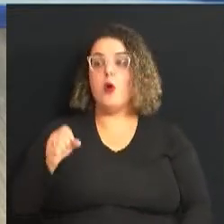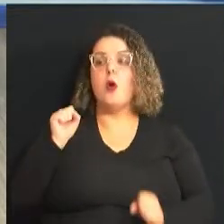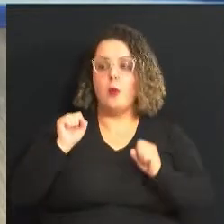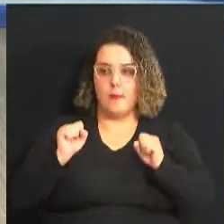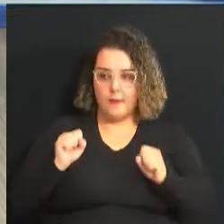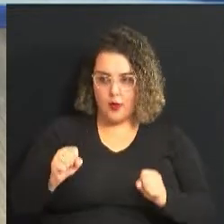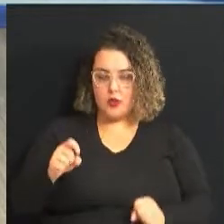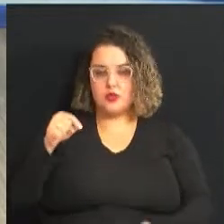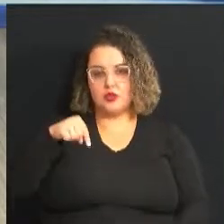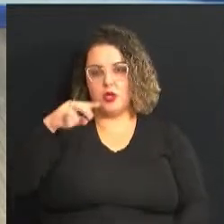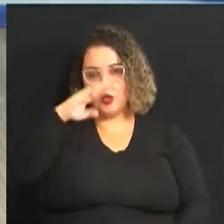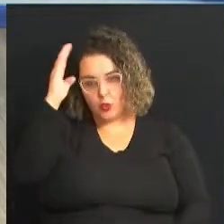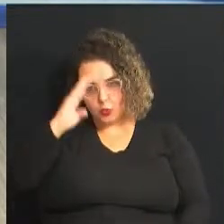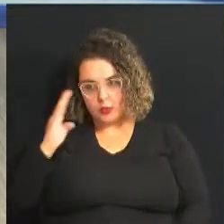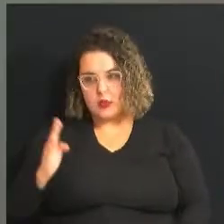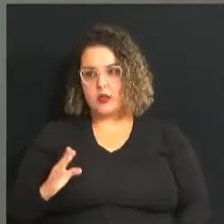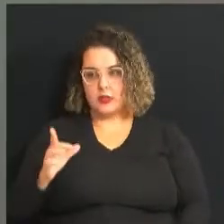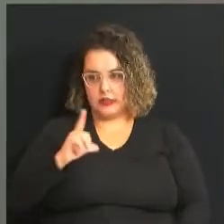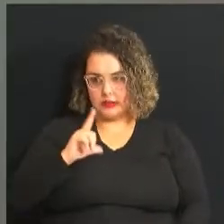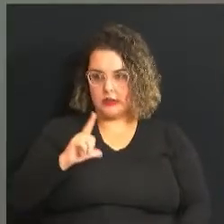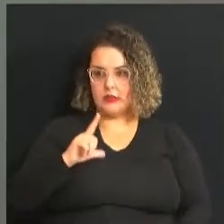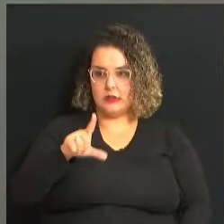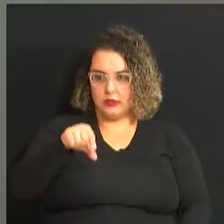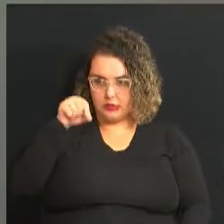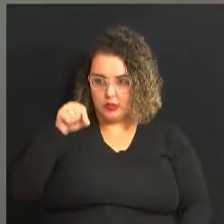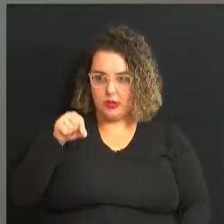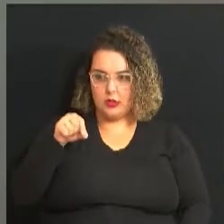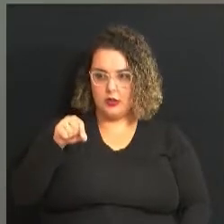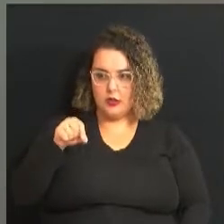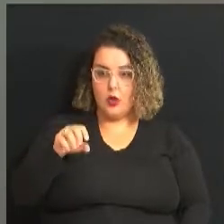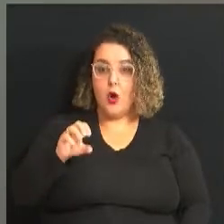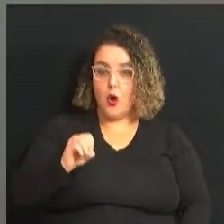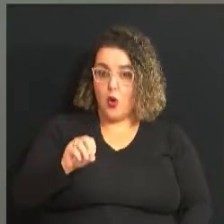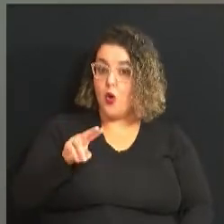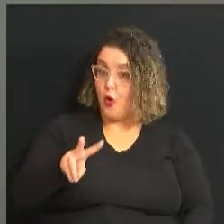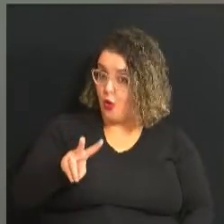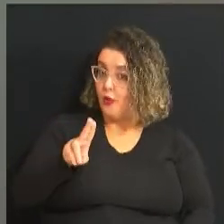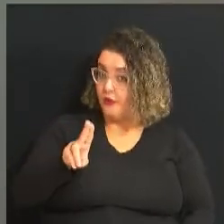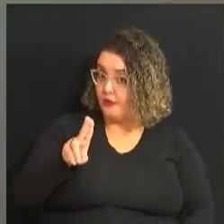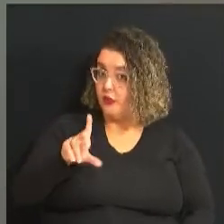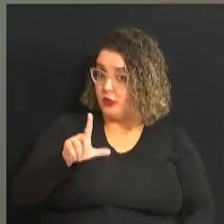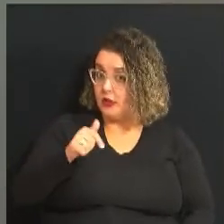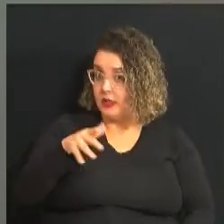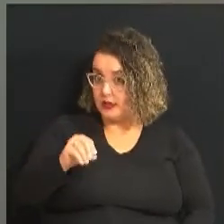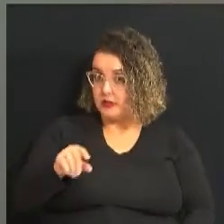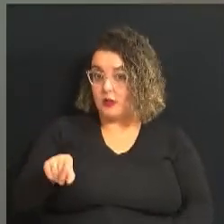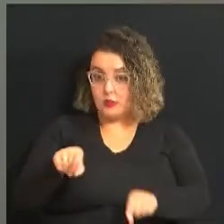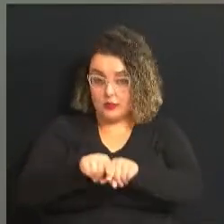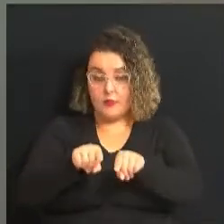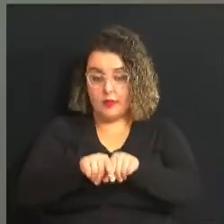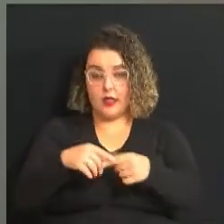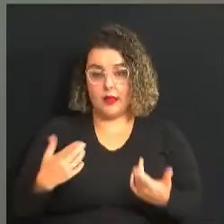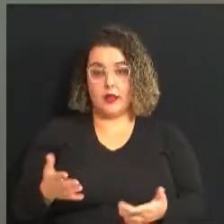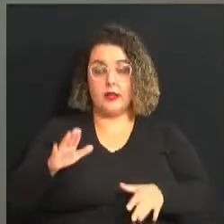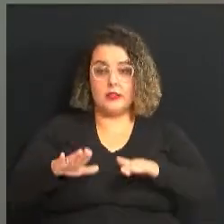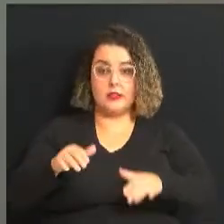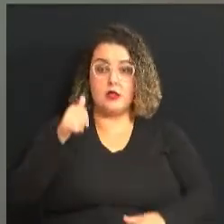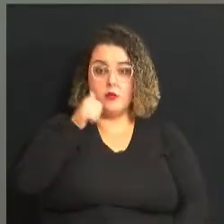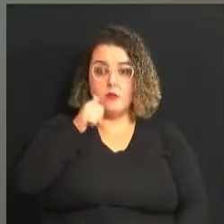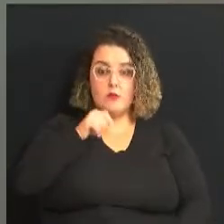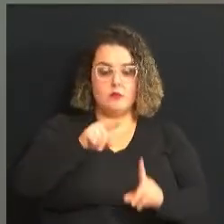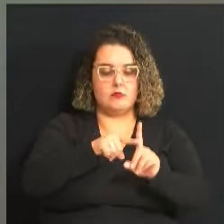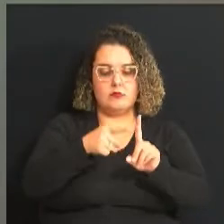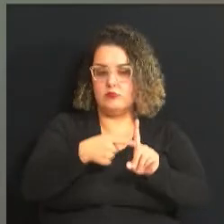Pode. E aqui no Brasil a gente tem a opção até da ovodoação. O que isso significa? Às vezes a mulher quer engravidar lá com